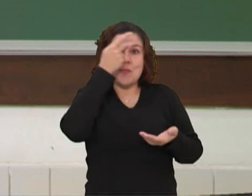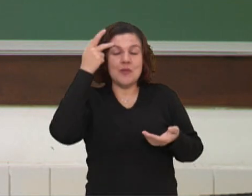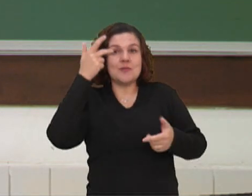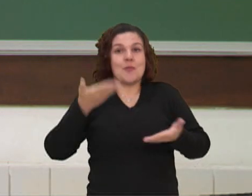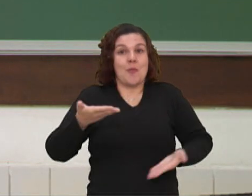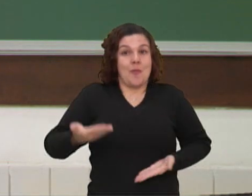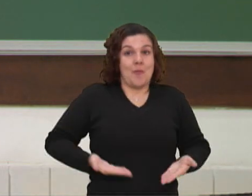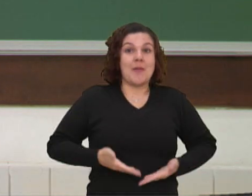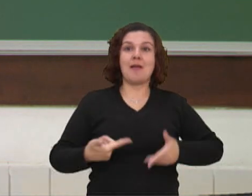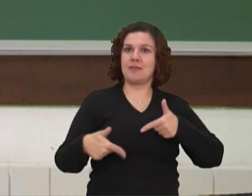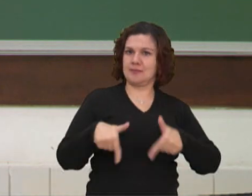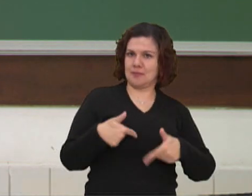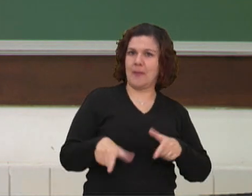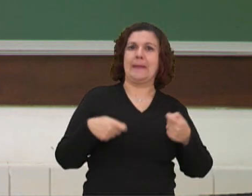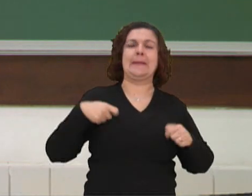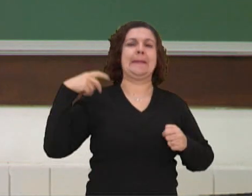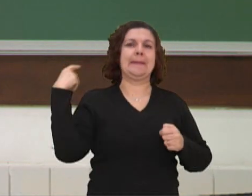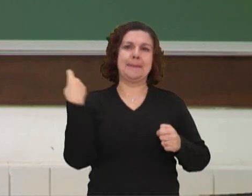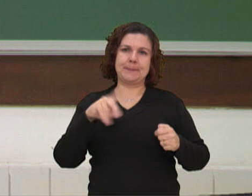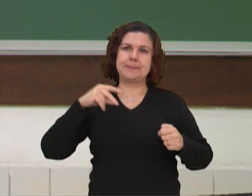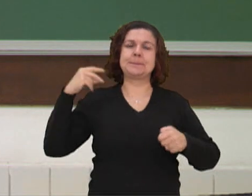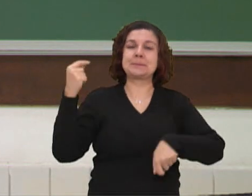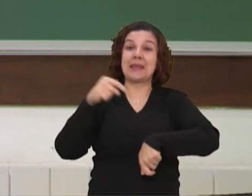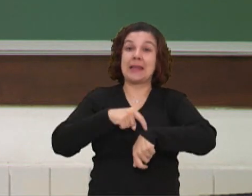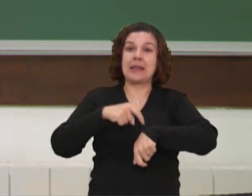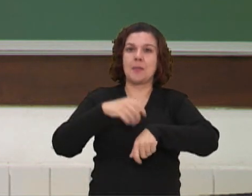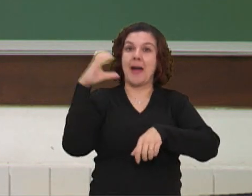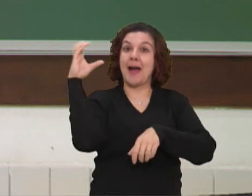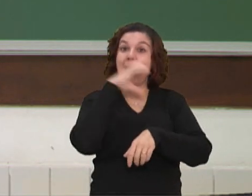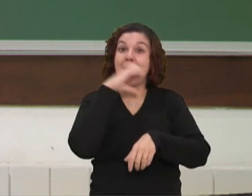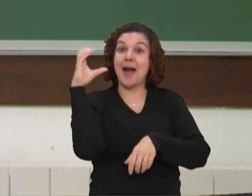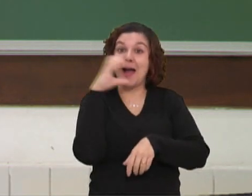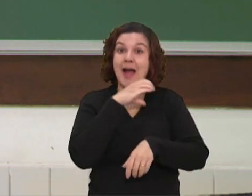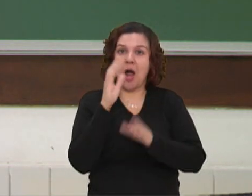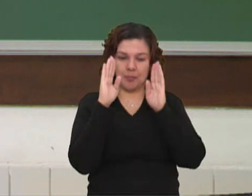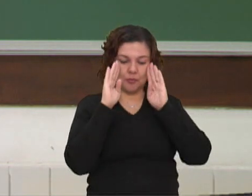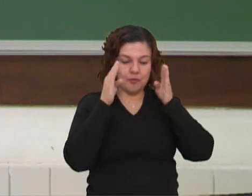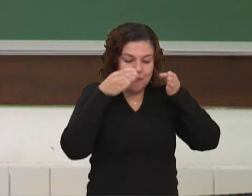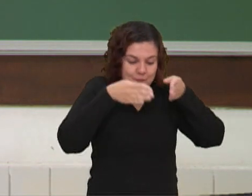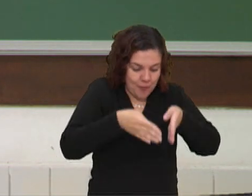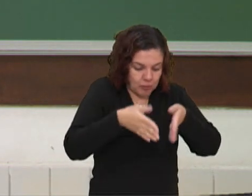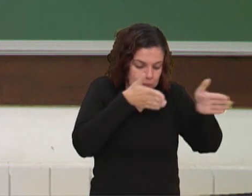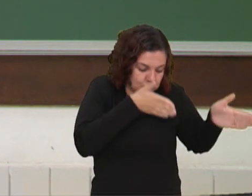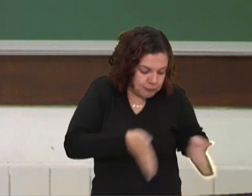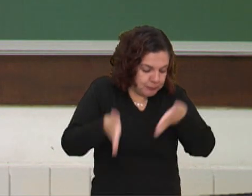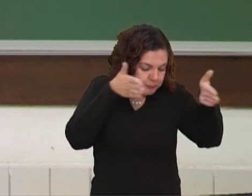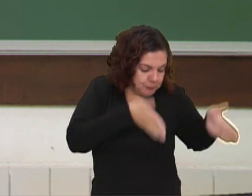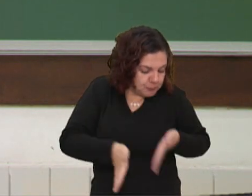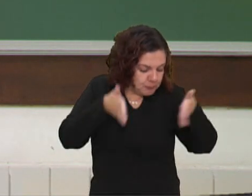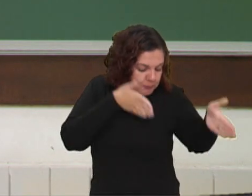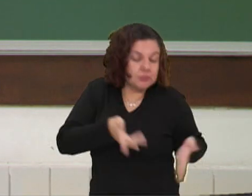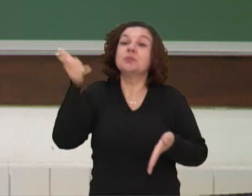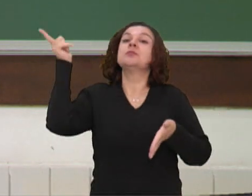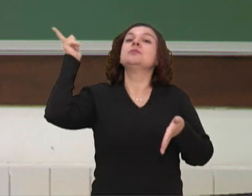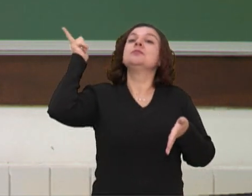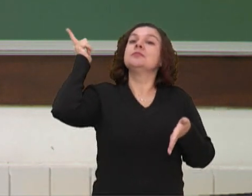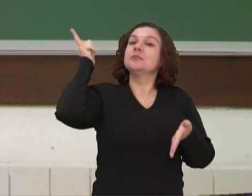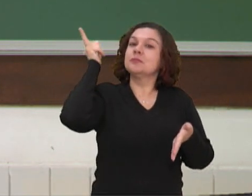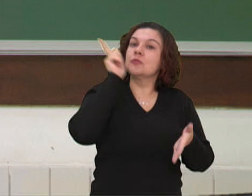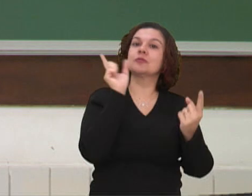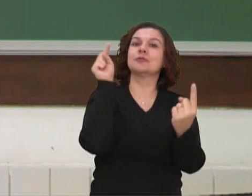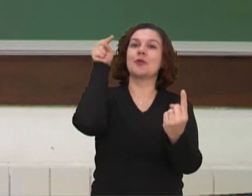desenvolver muito mais a atividade específica que ele estava fazendo para chegar num resultado